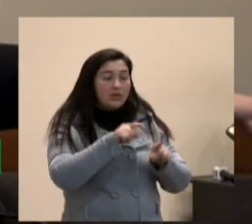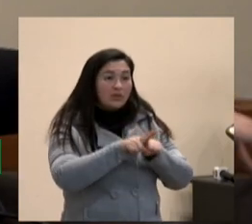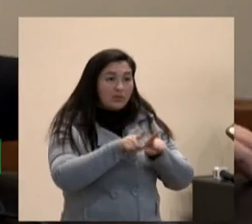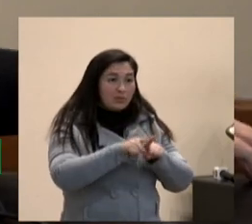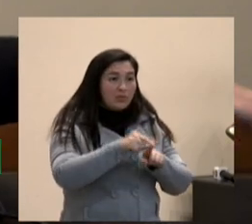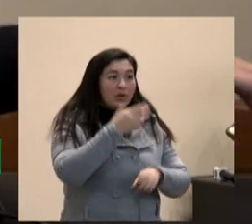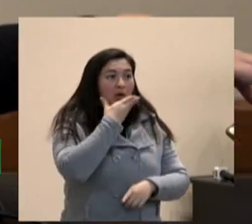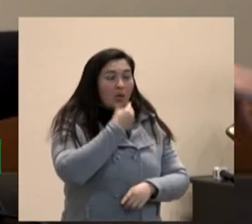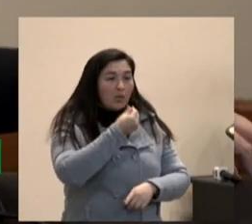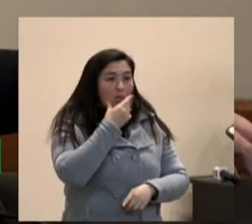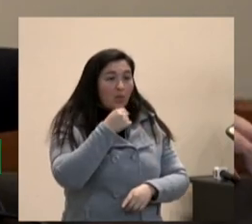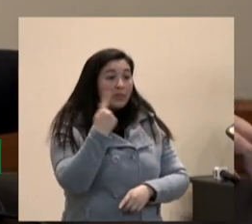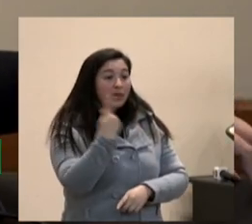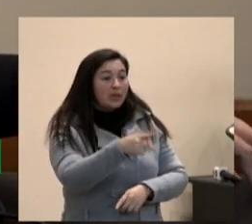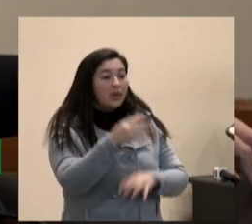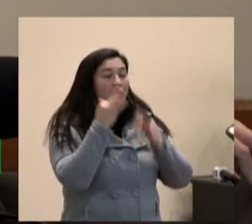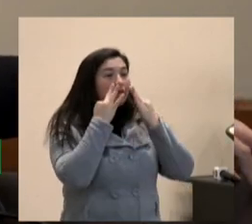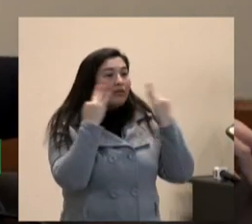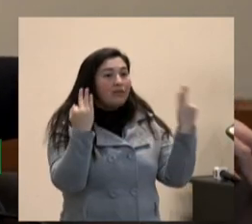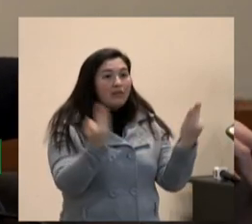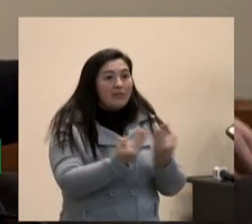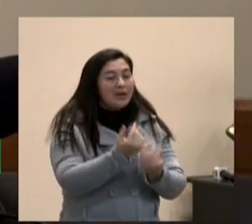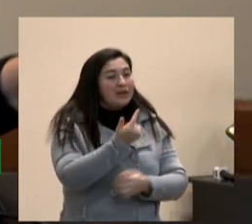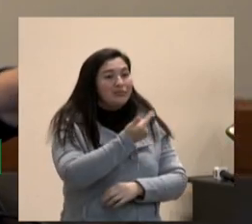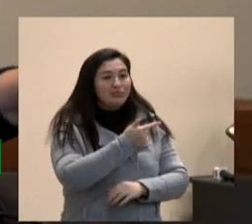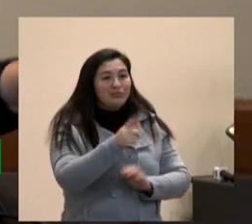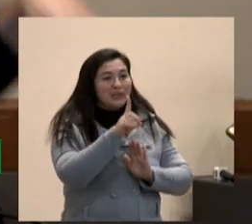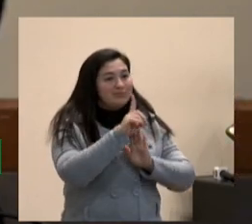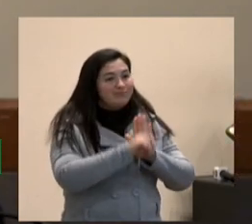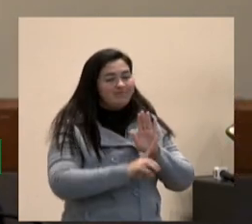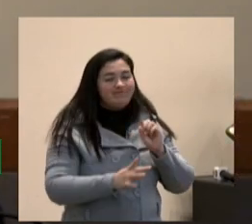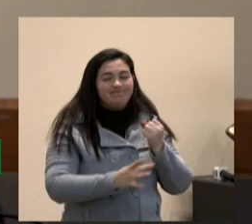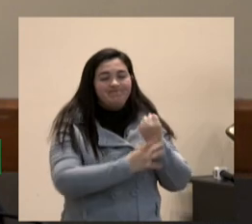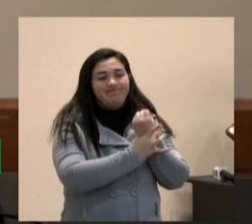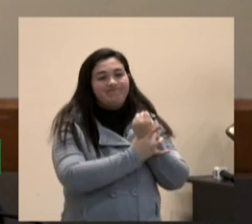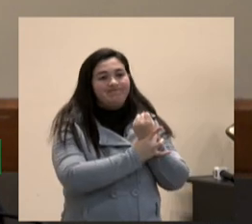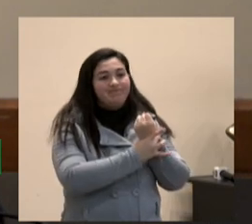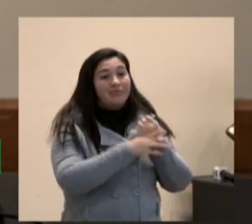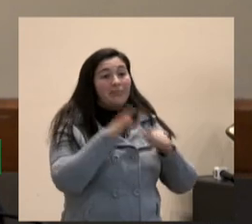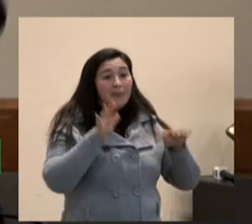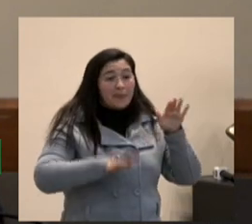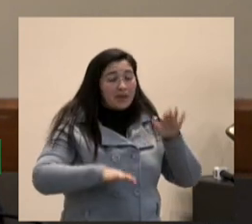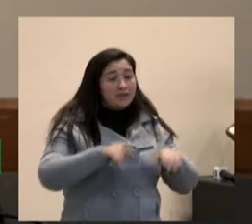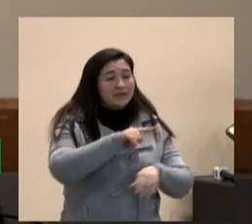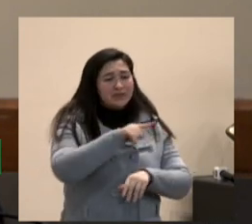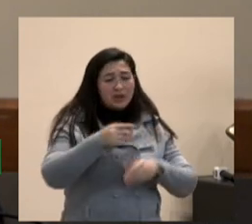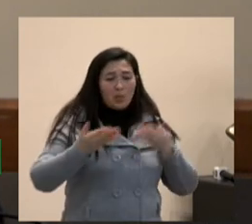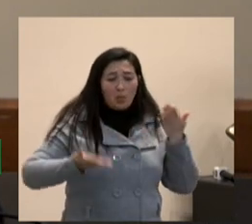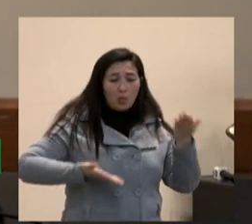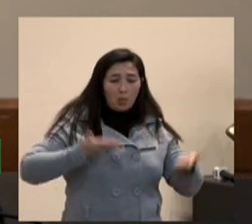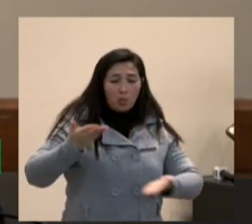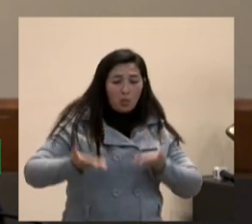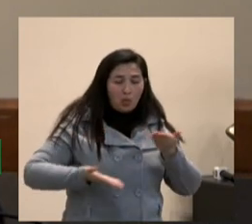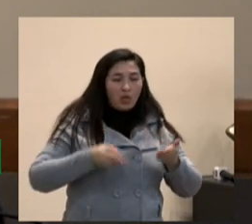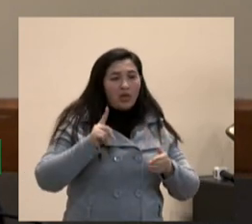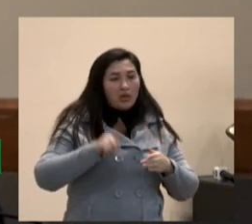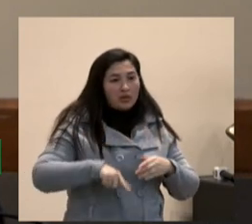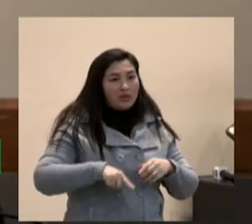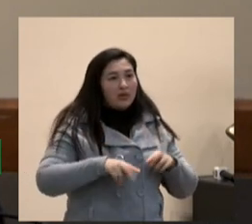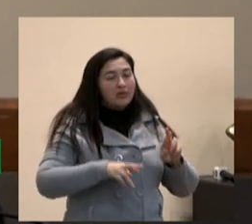que suas famílias não têm esse direito garantido e que grande parte, né, das situações de cuidado estão